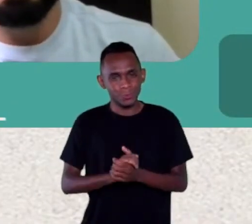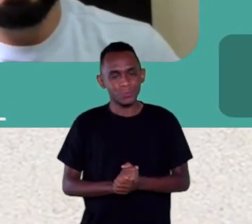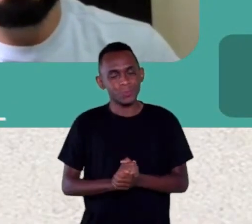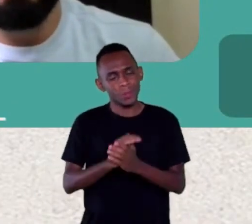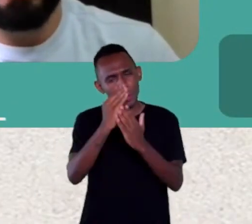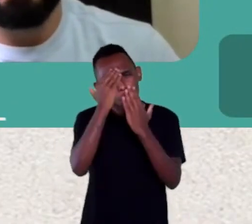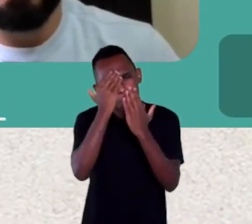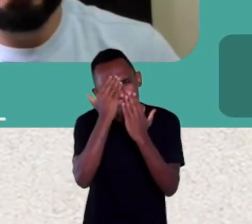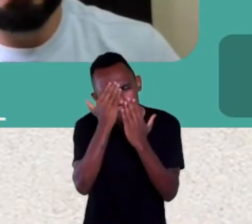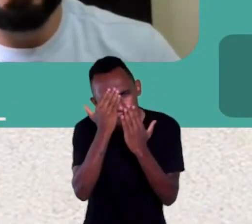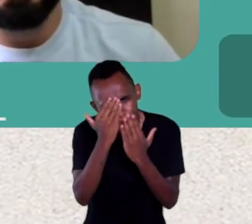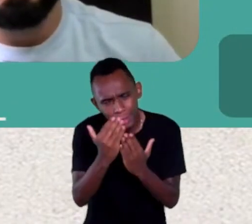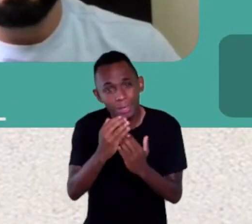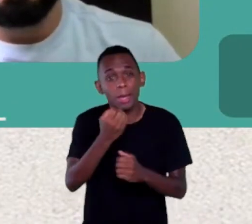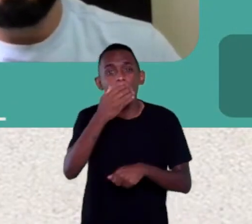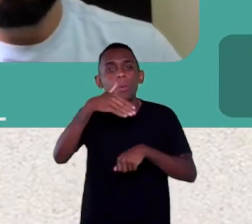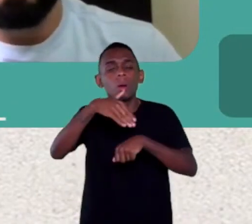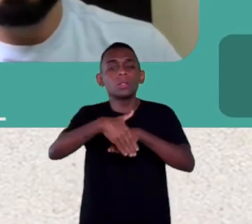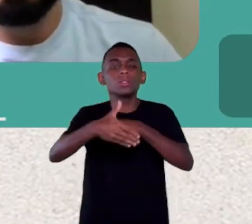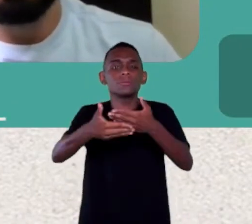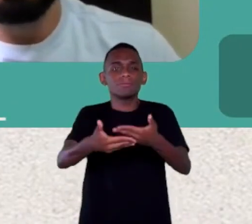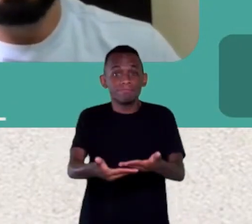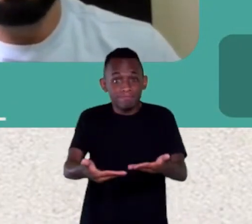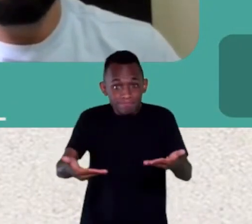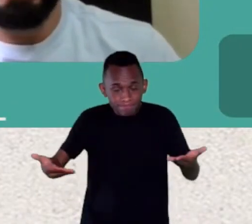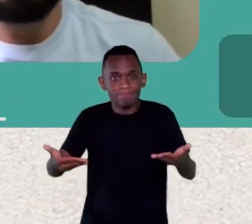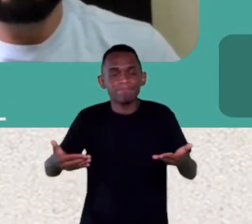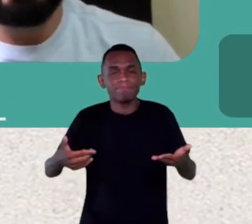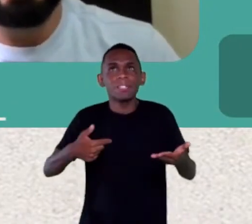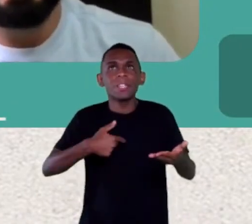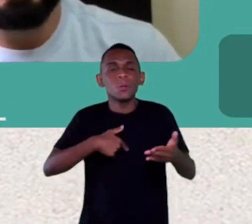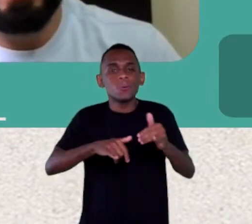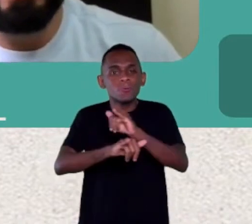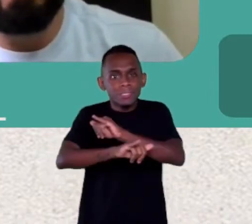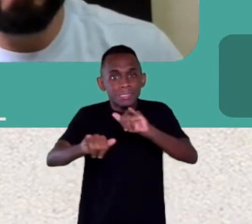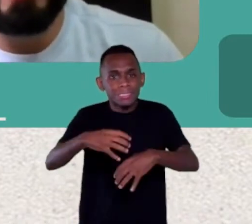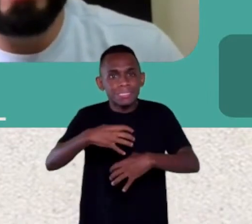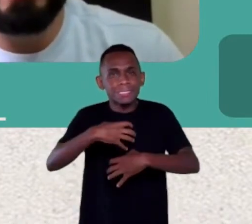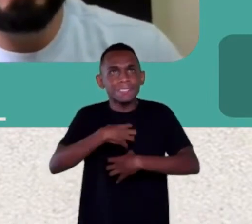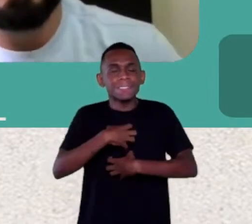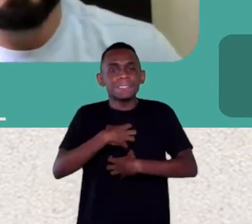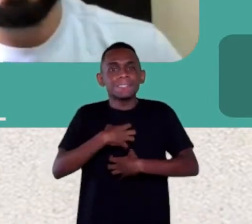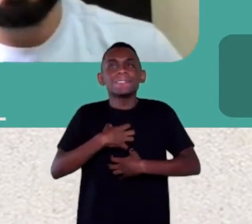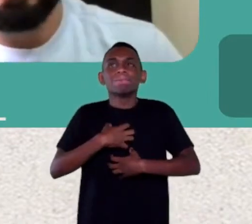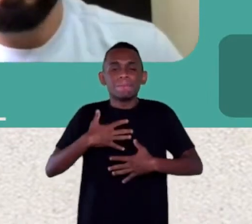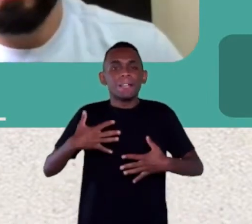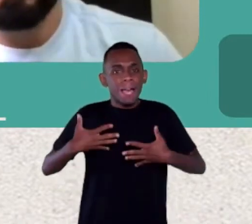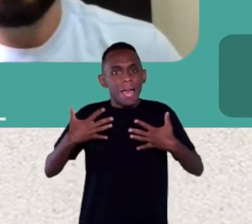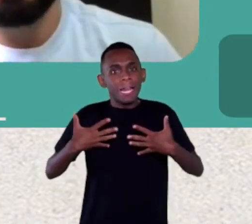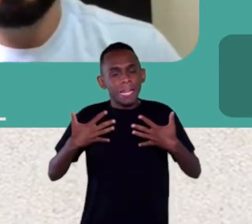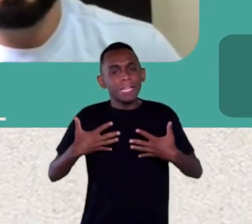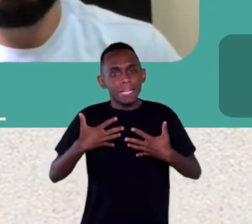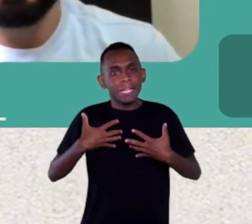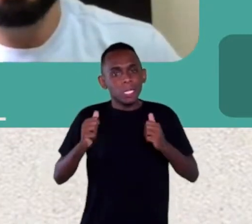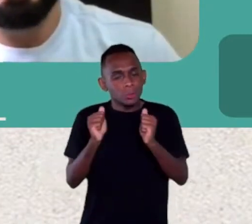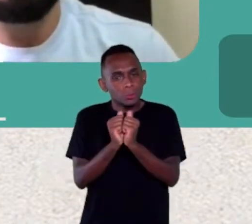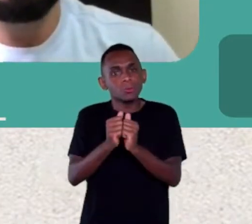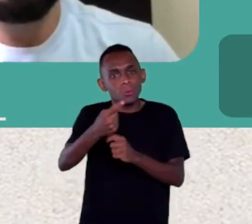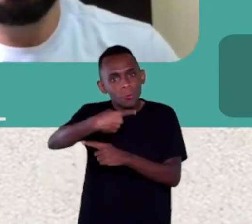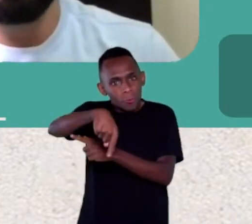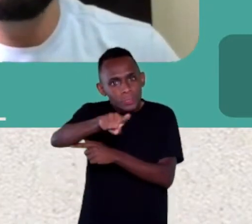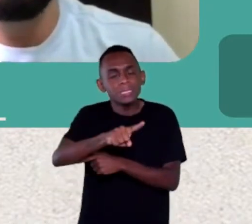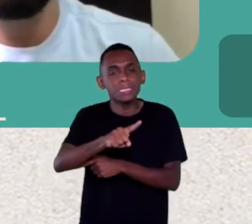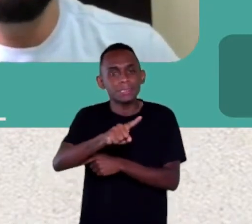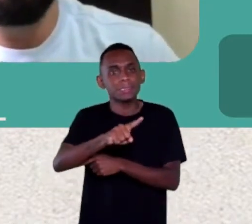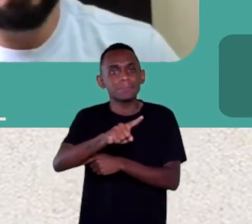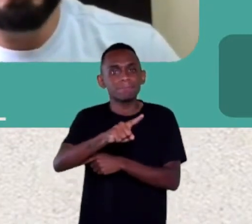Obrigado, Josane, boa noite. Eu posso te dizer que é um prazer estar aqui com vocês, né? Eu acho assim, apesar